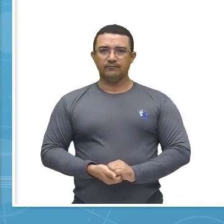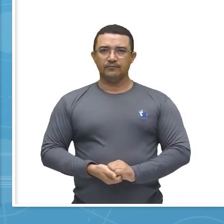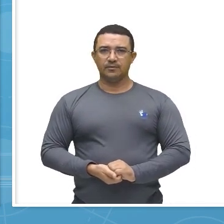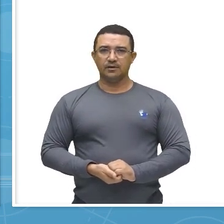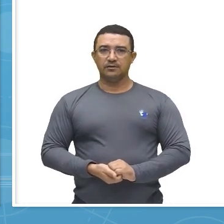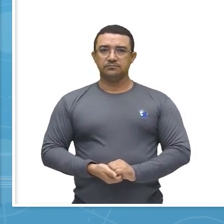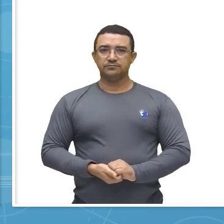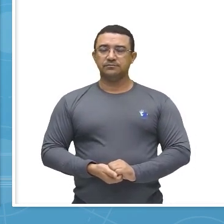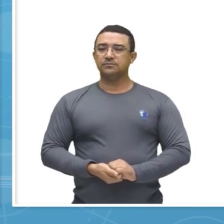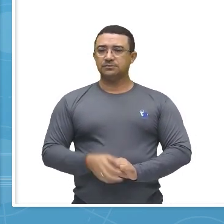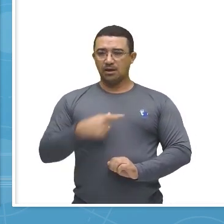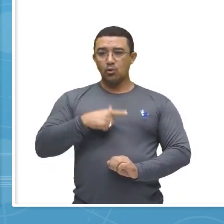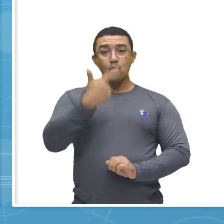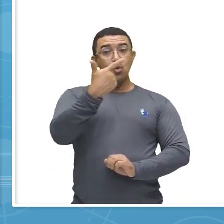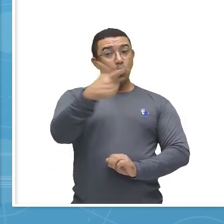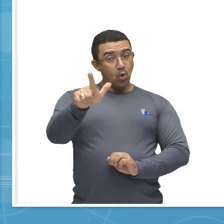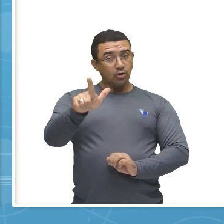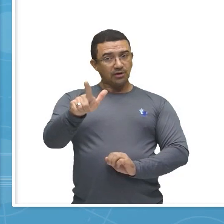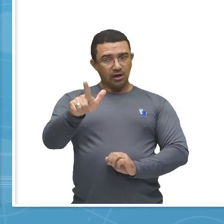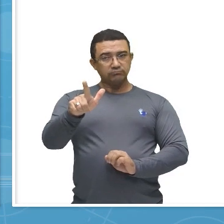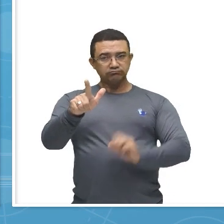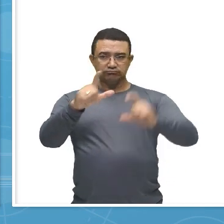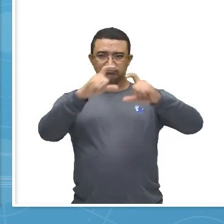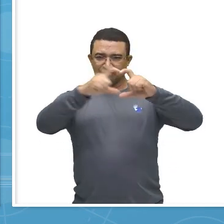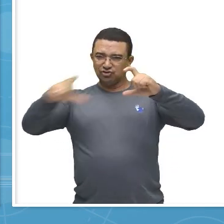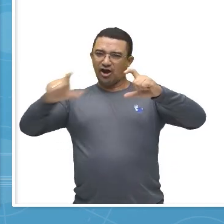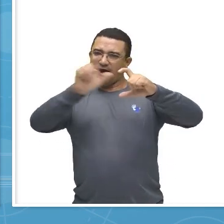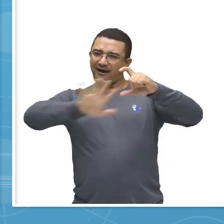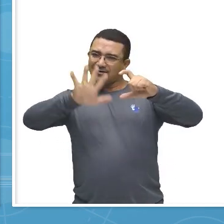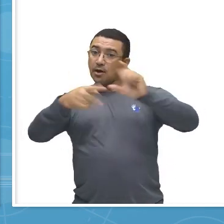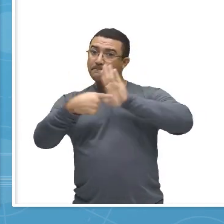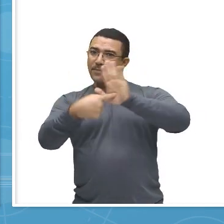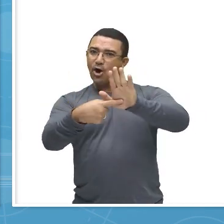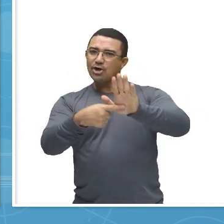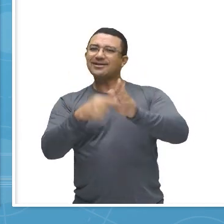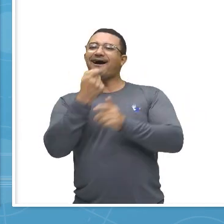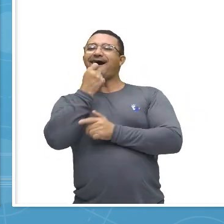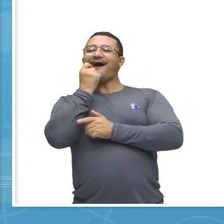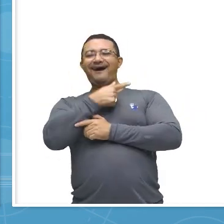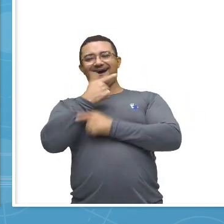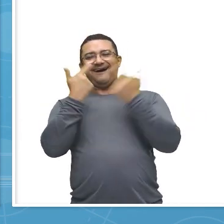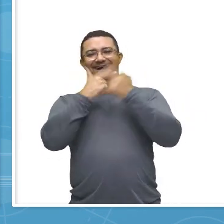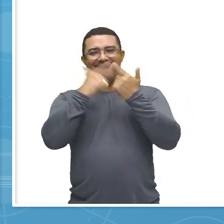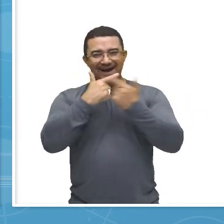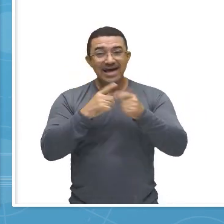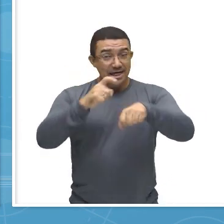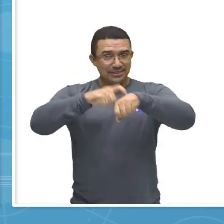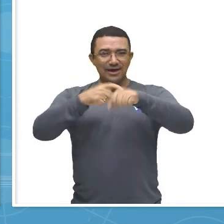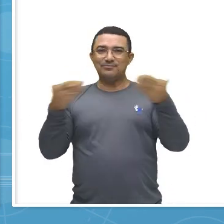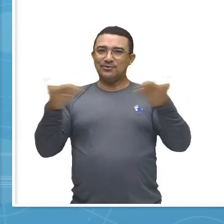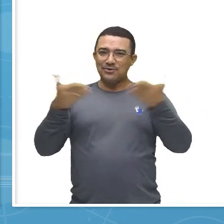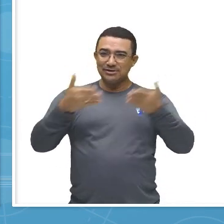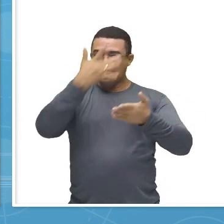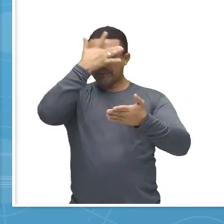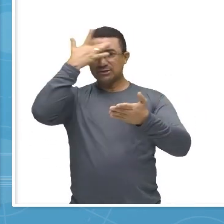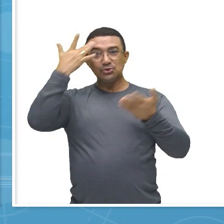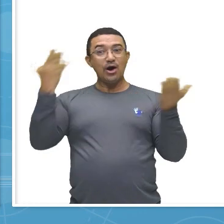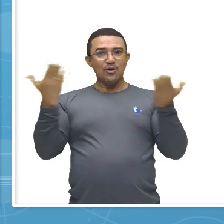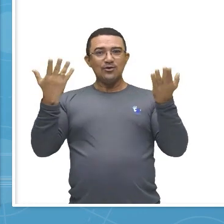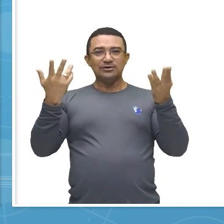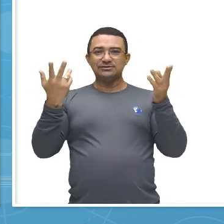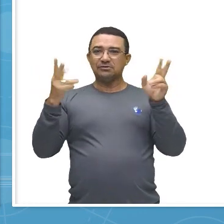Então temos aqui outra charge, olha, indicando aí humor, né, sátira dos tempos atuais, as pessoas estão do lado, né,